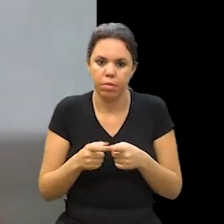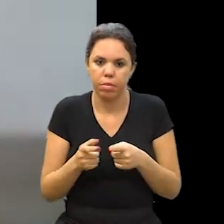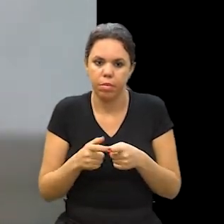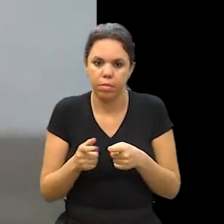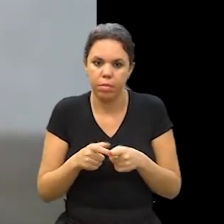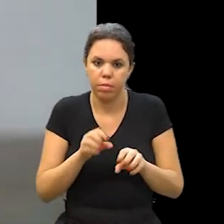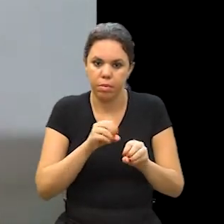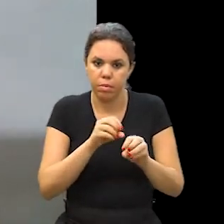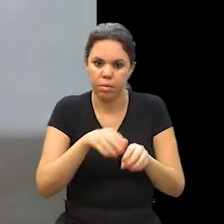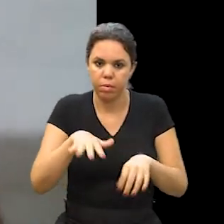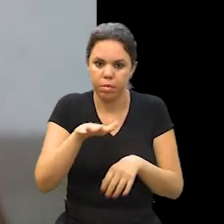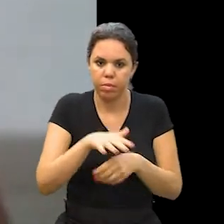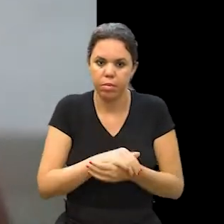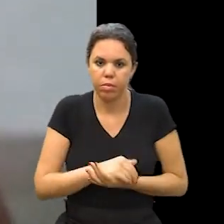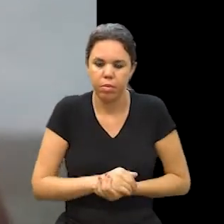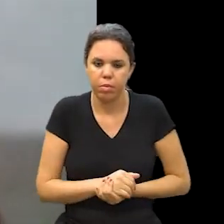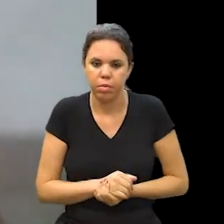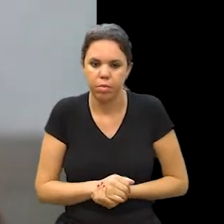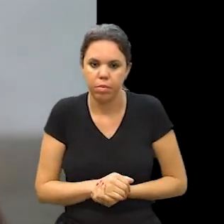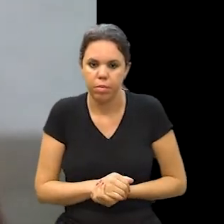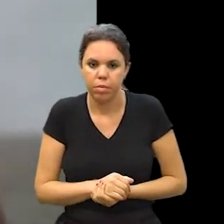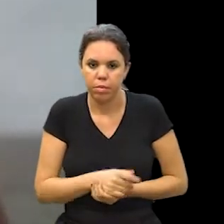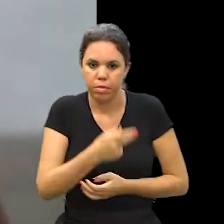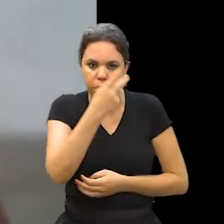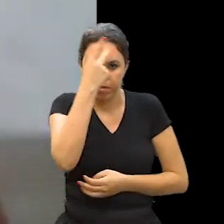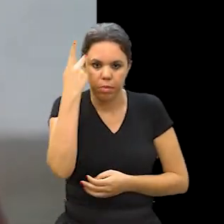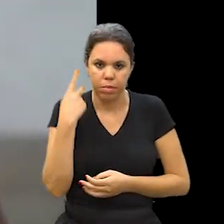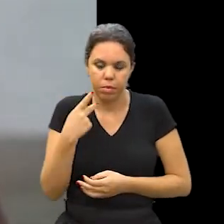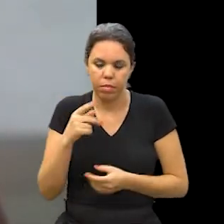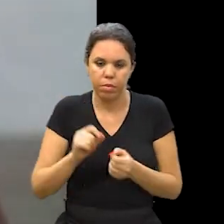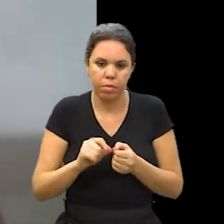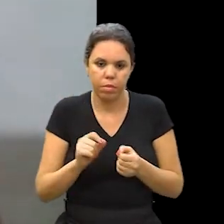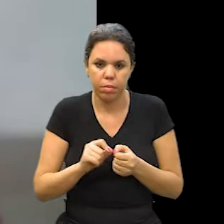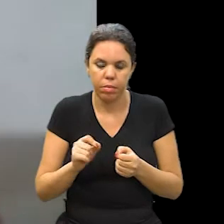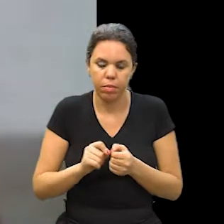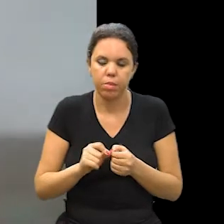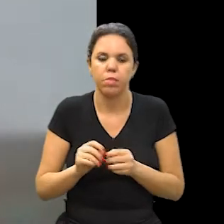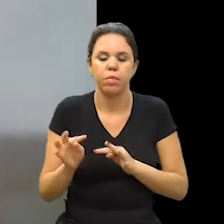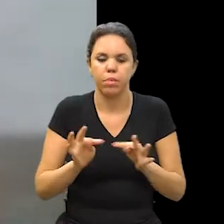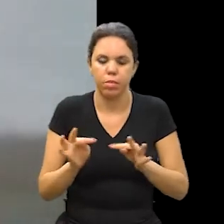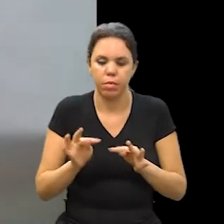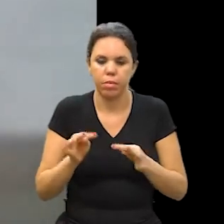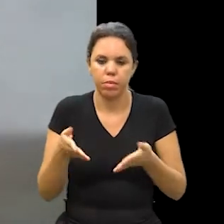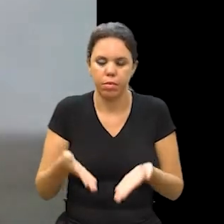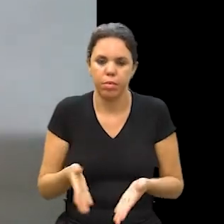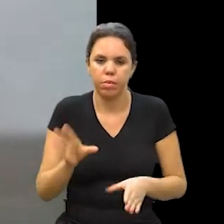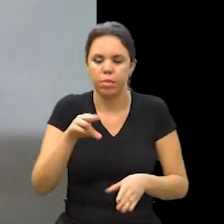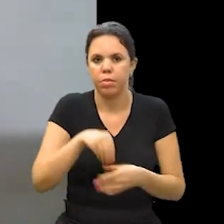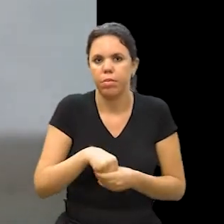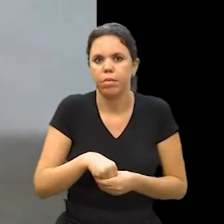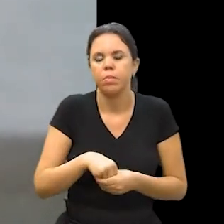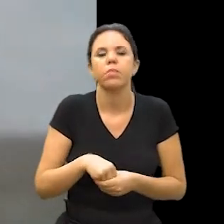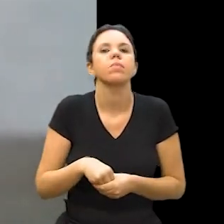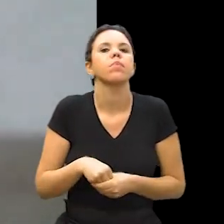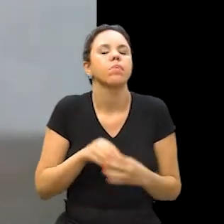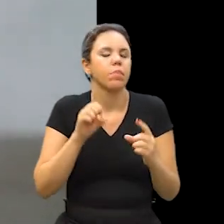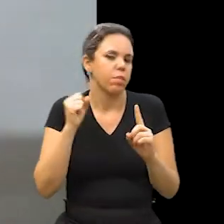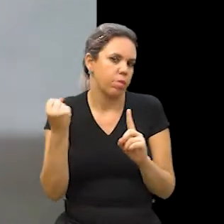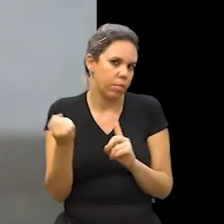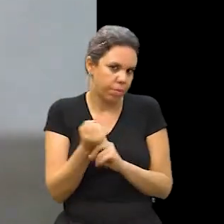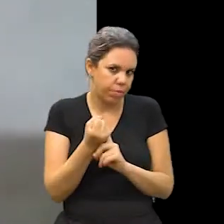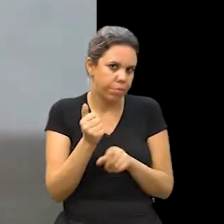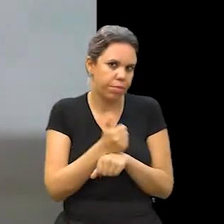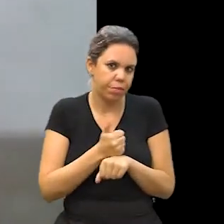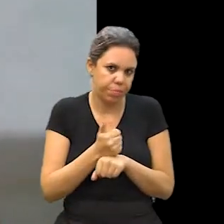ou educacional, tá? Aí, essa pessoa vai fazer uma triagem aqui dentro, que é feito pelo serviço social,